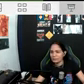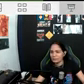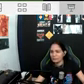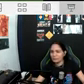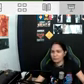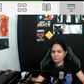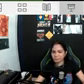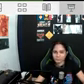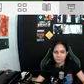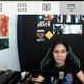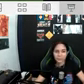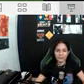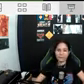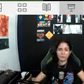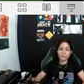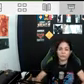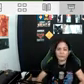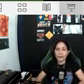comunidade,